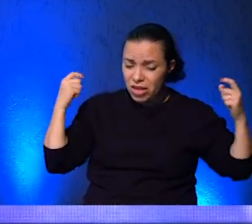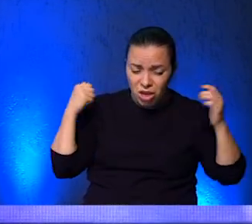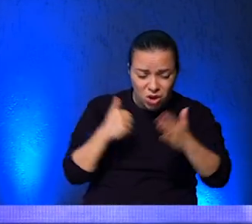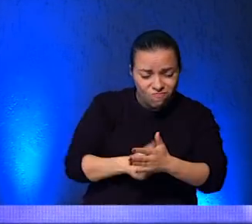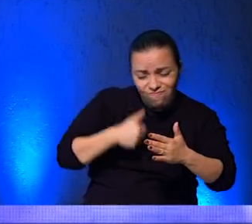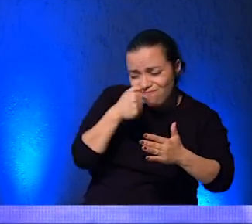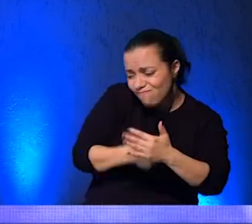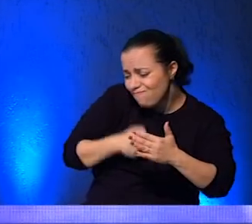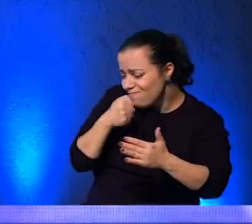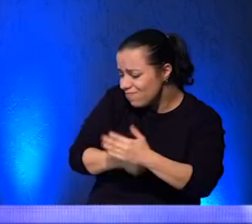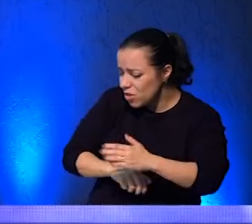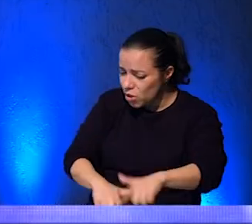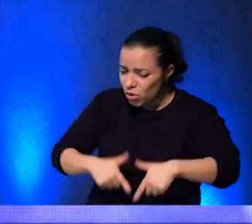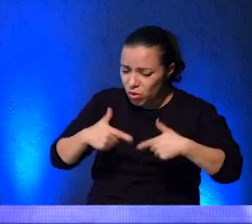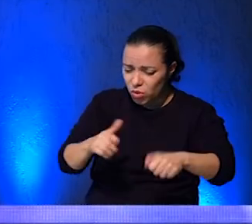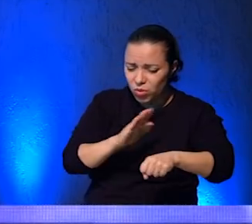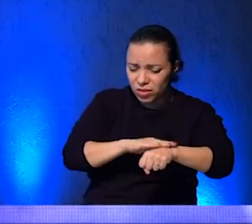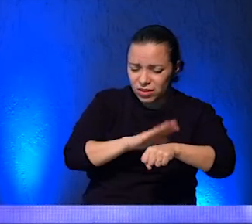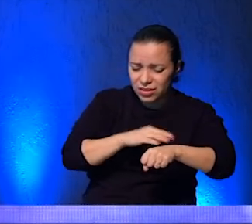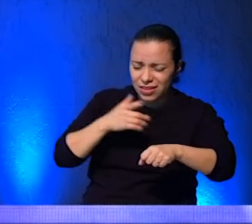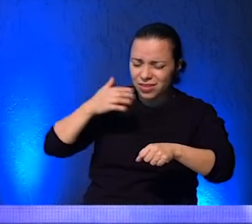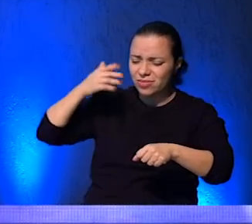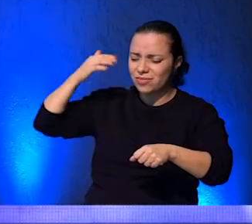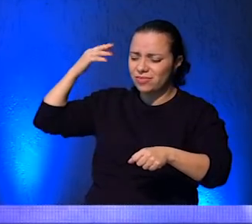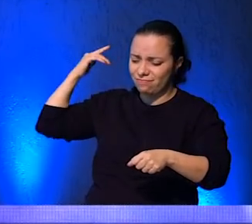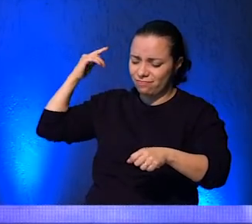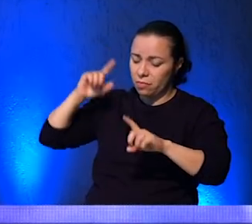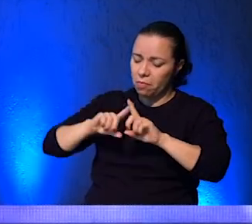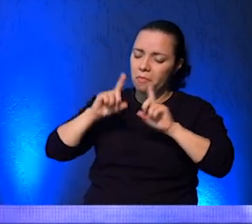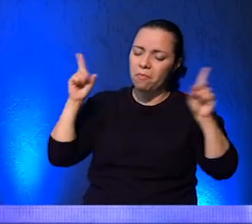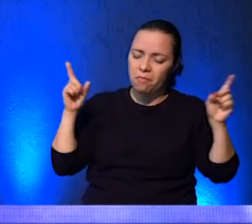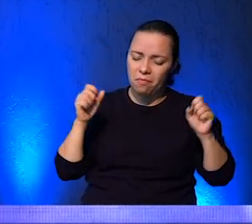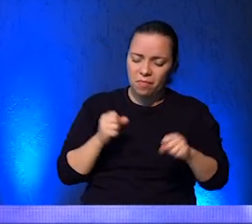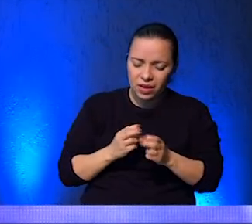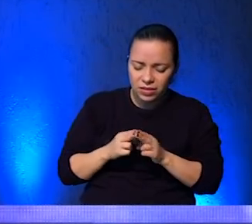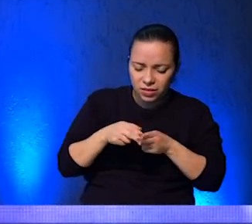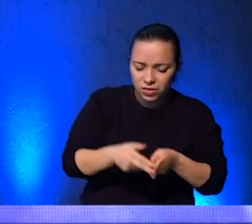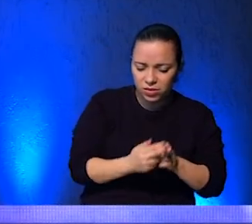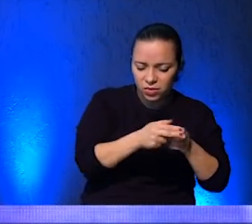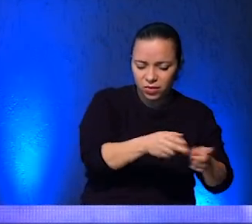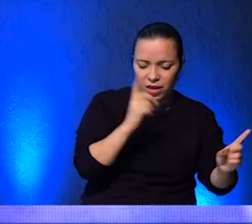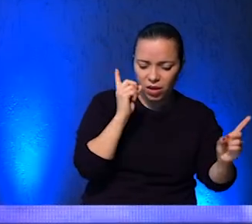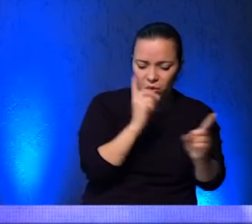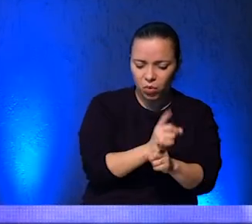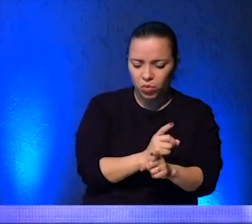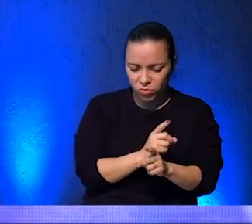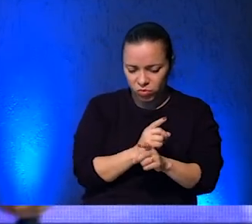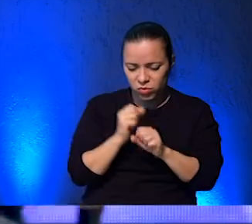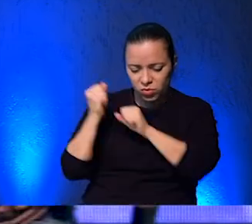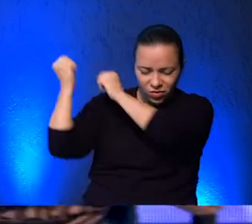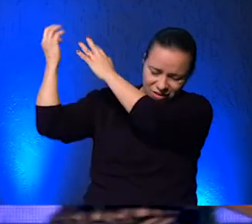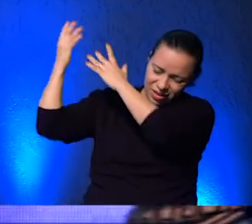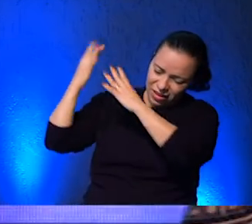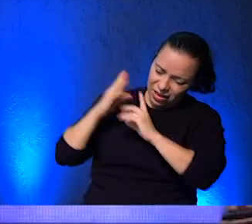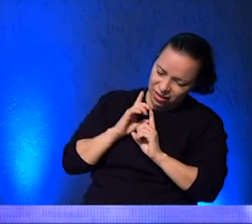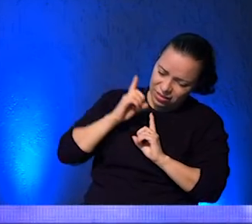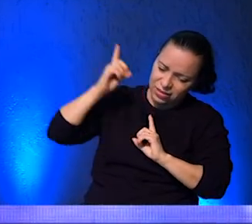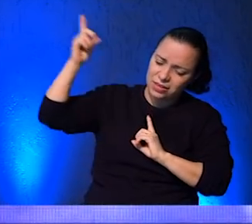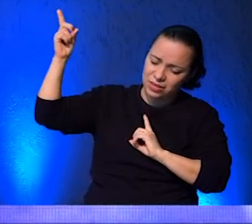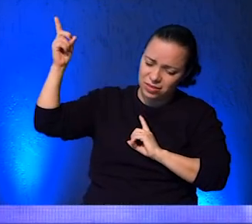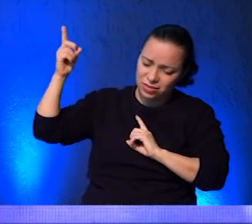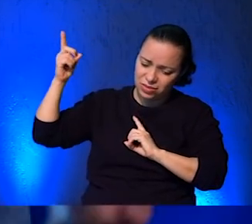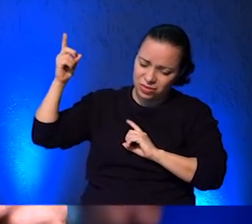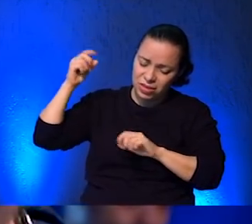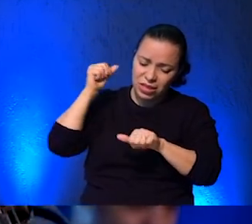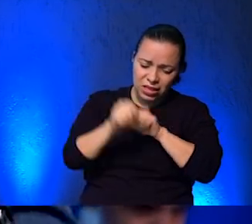toda mas não é achou graça não é transformou limão em limonada e é isso que eu tô